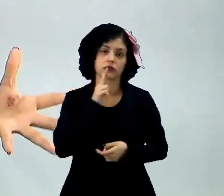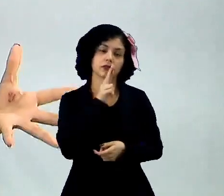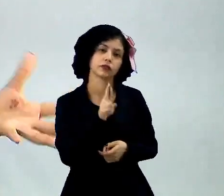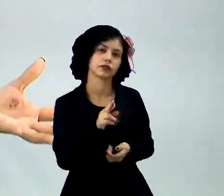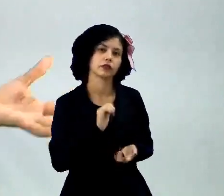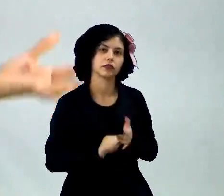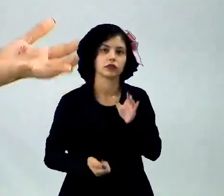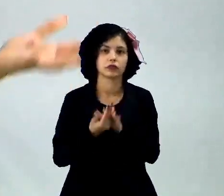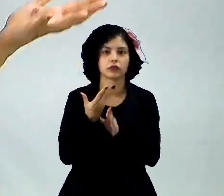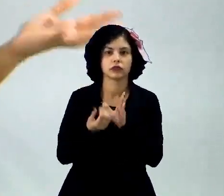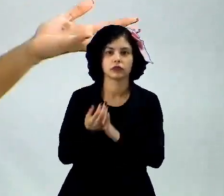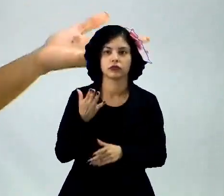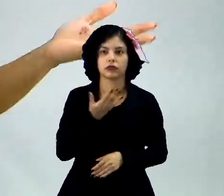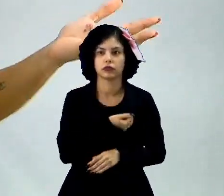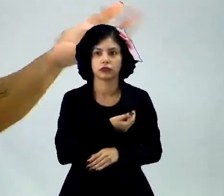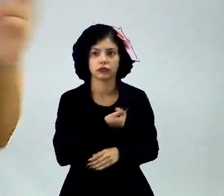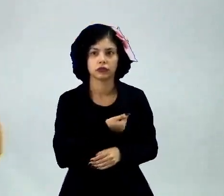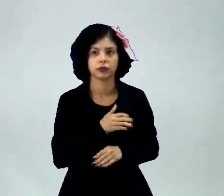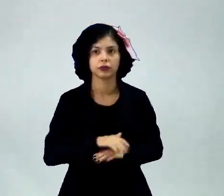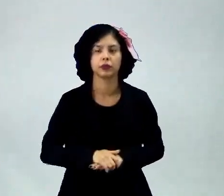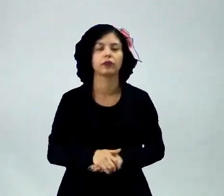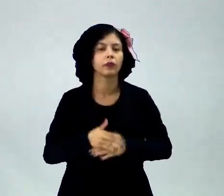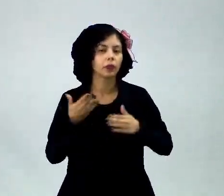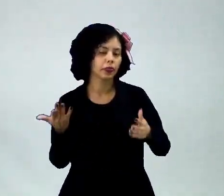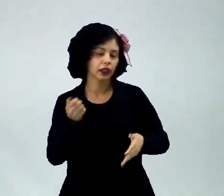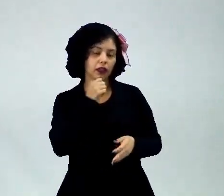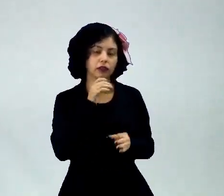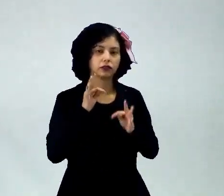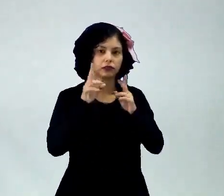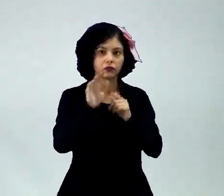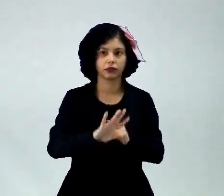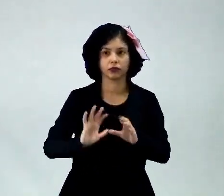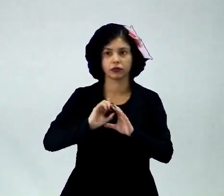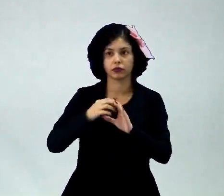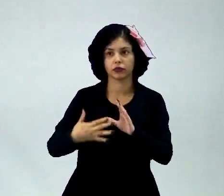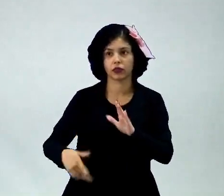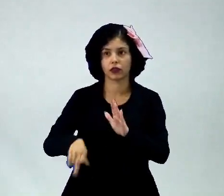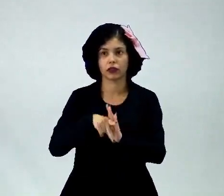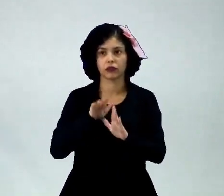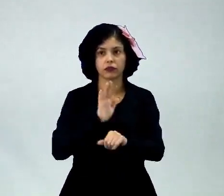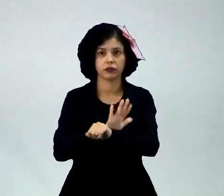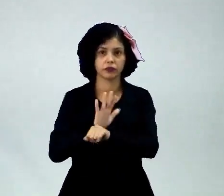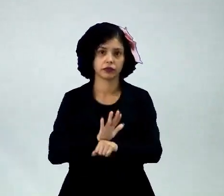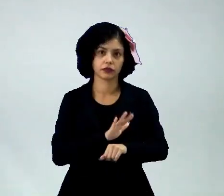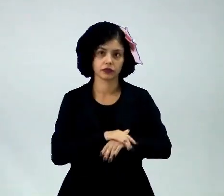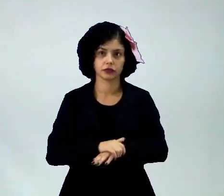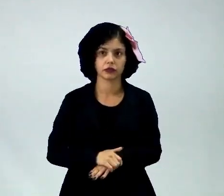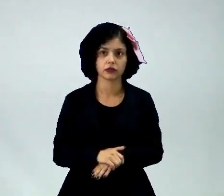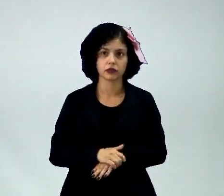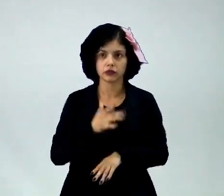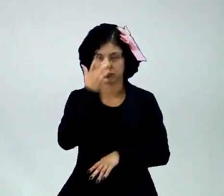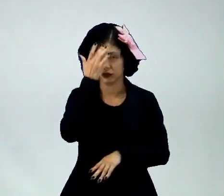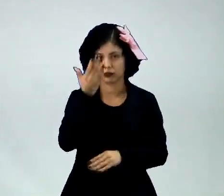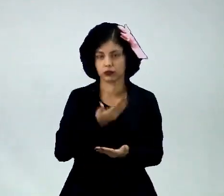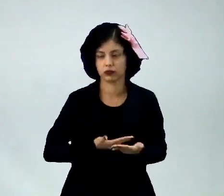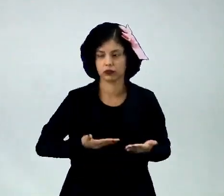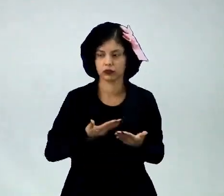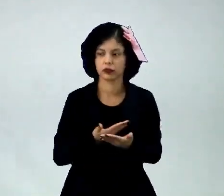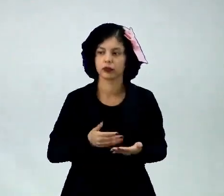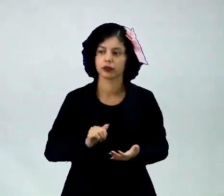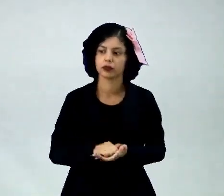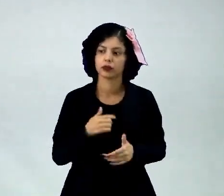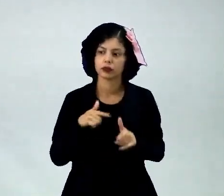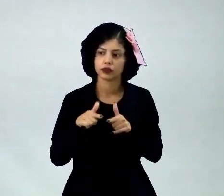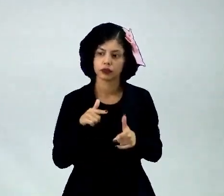resultado, porque gerava um grande número de descendentes. E para além disso tudo, a característica que mais ajudava aí era o fácil cultivo, então não tinha